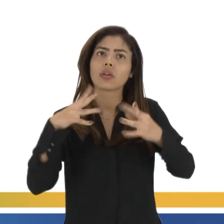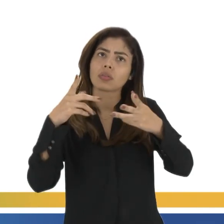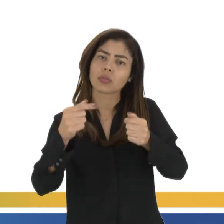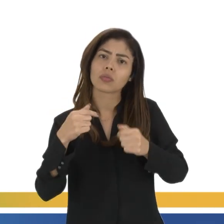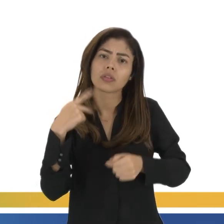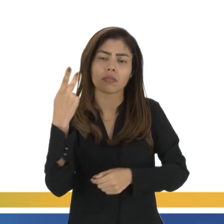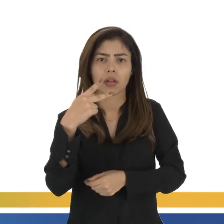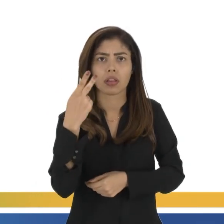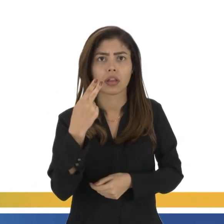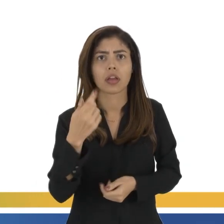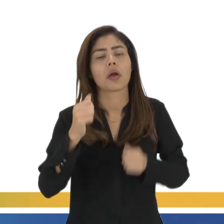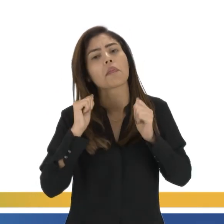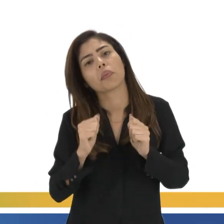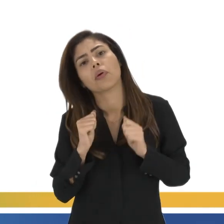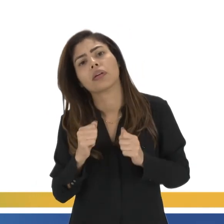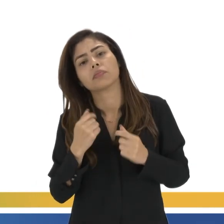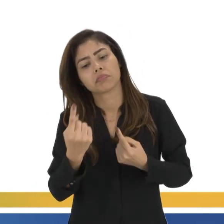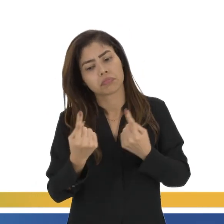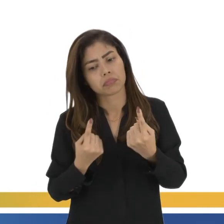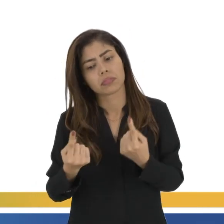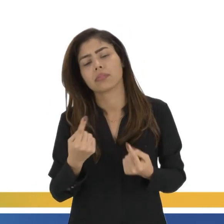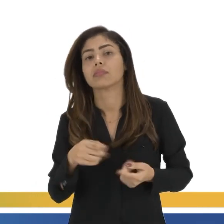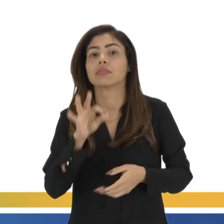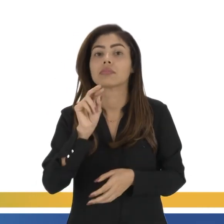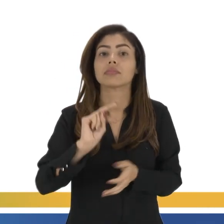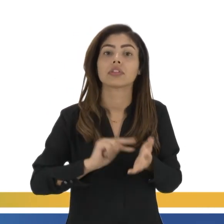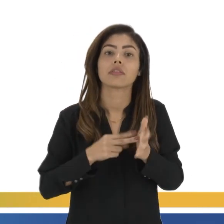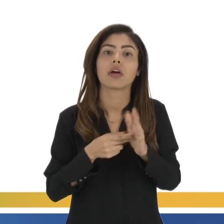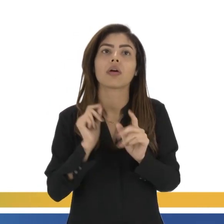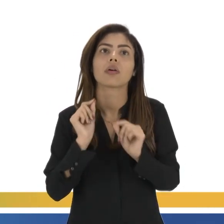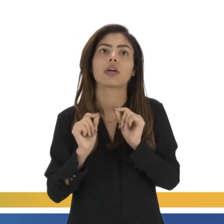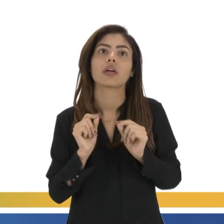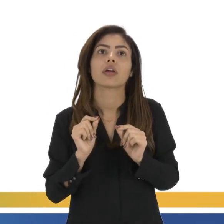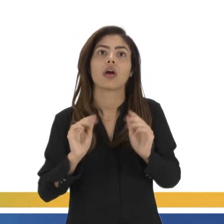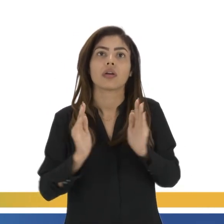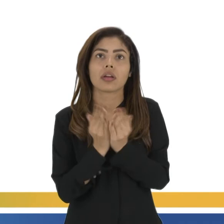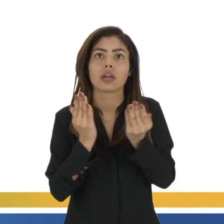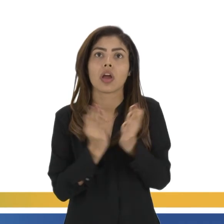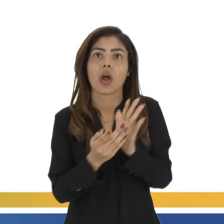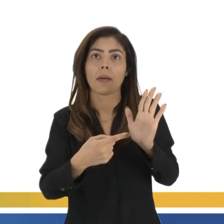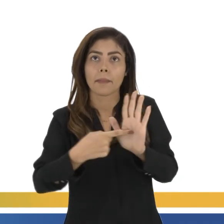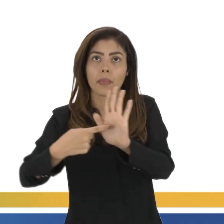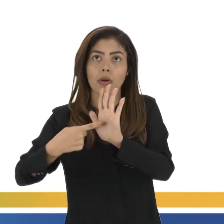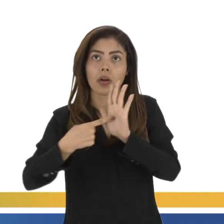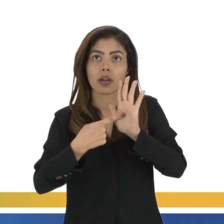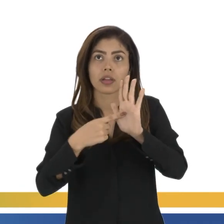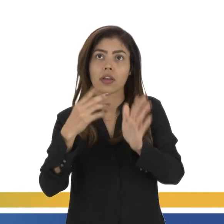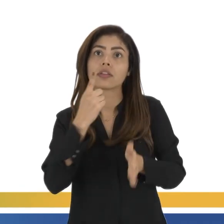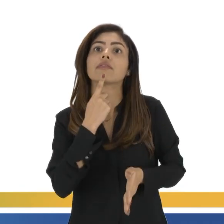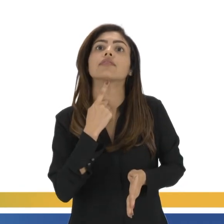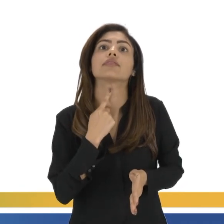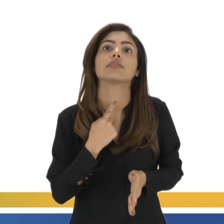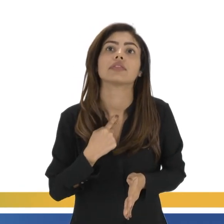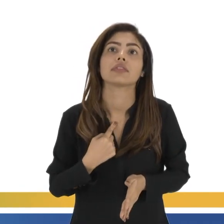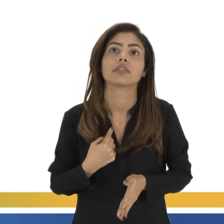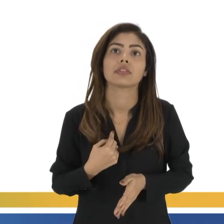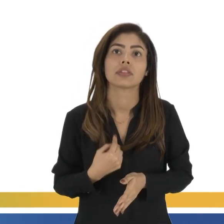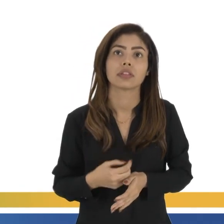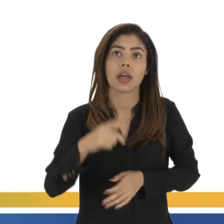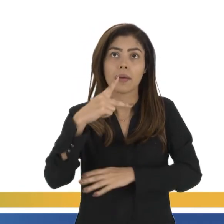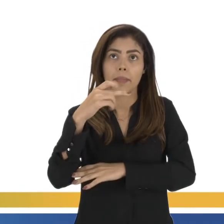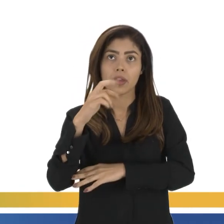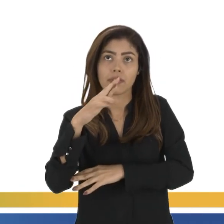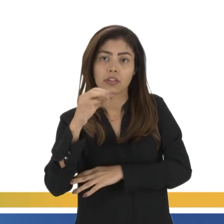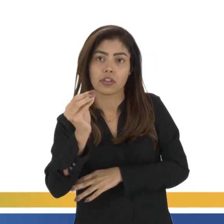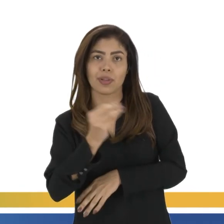compreender aquilo que foi dito até aqui. Porque, para o cristianismo, a nossa vontade ela é insuficiente para